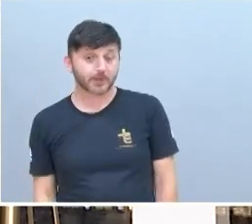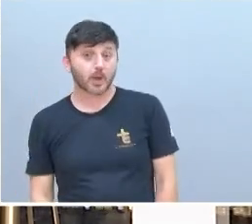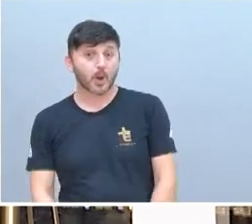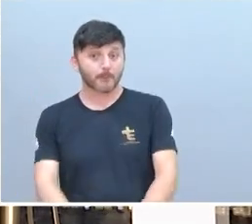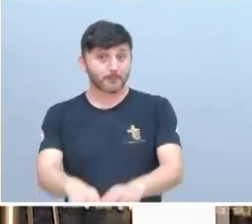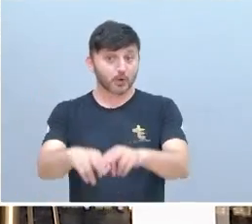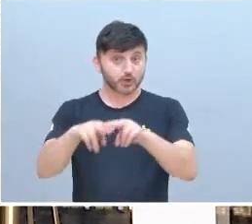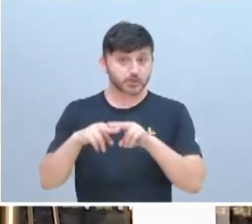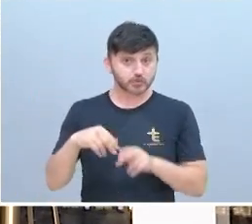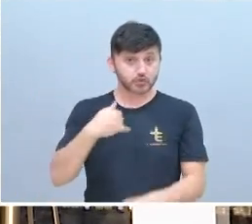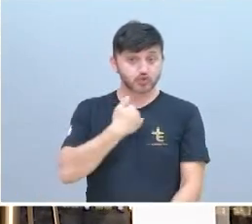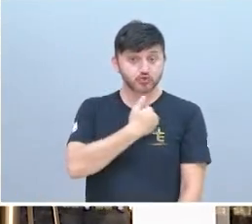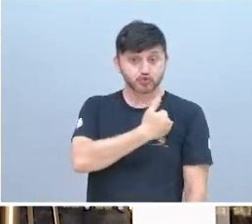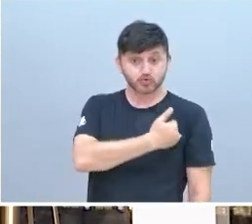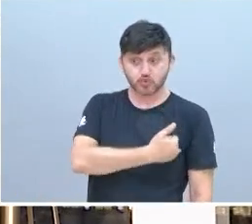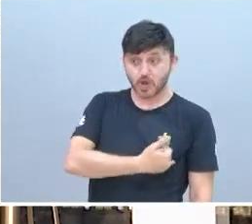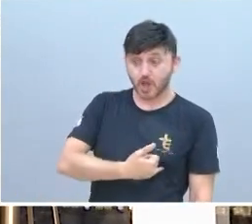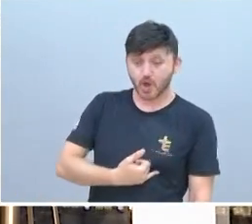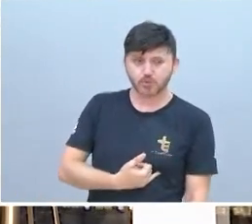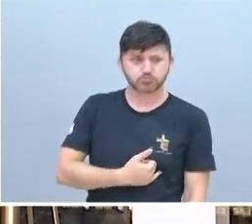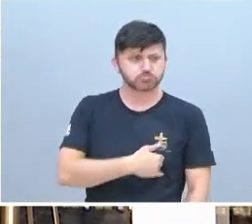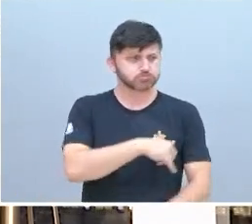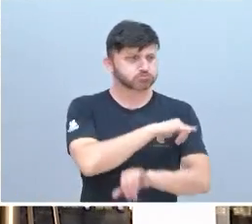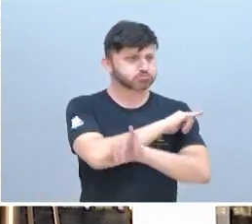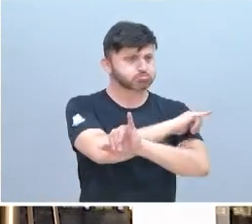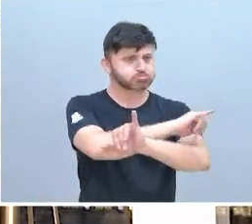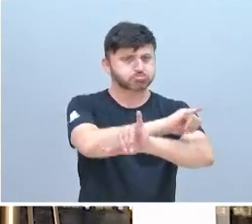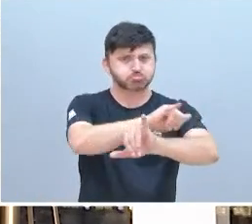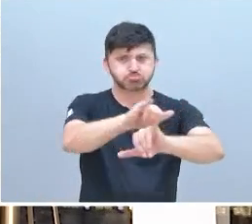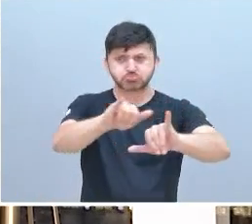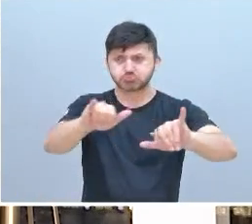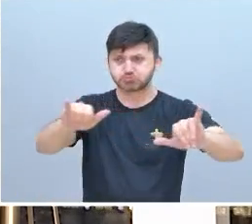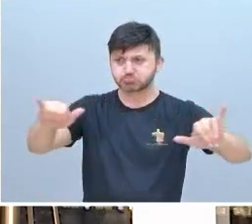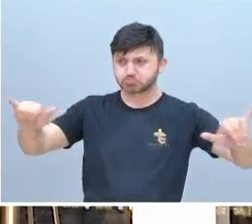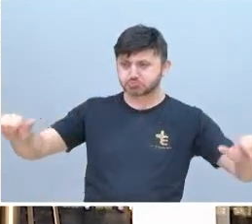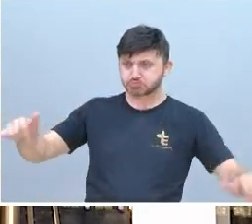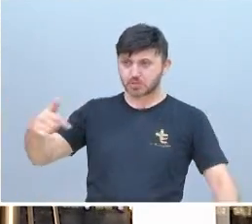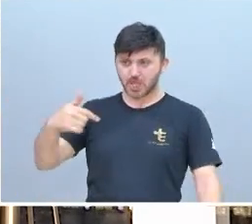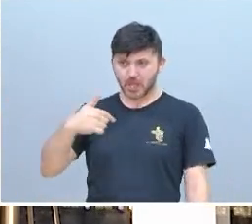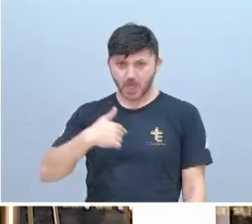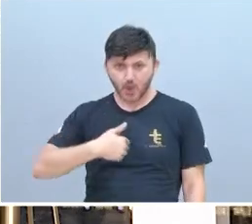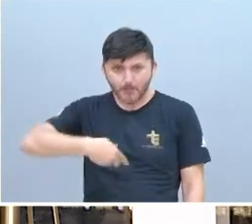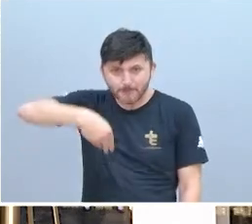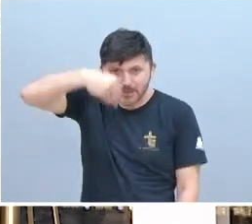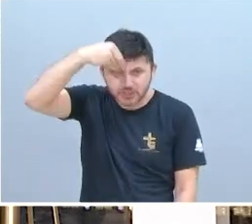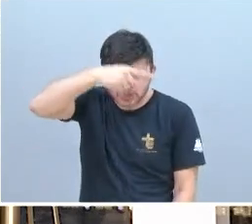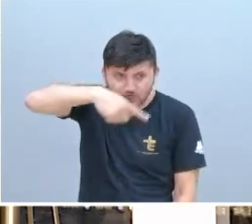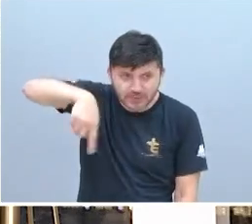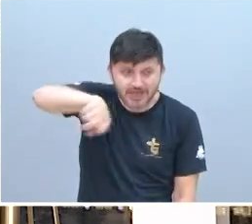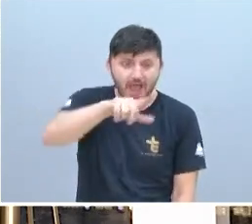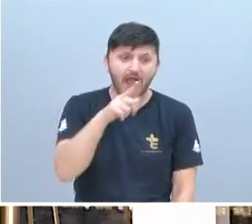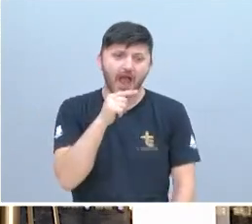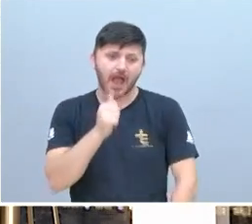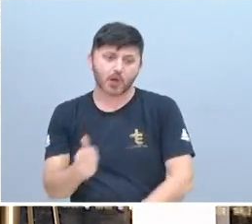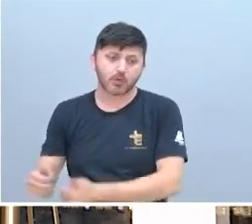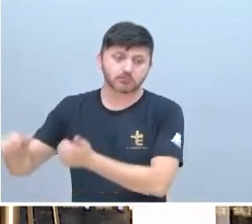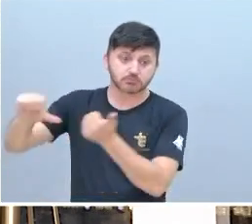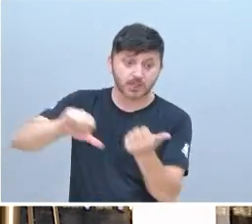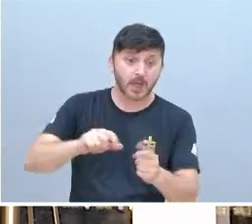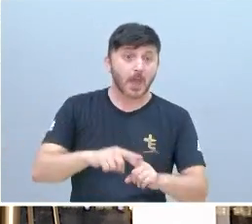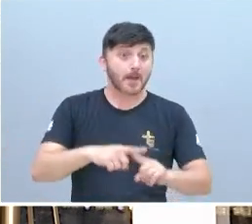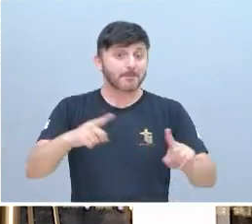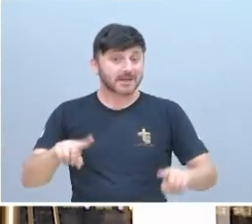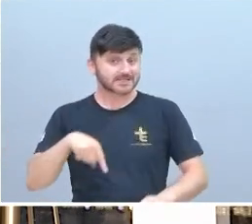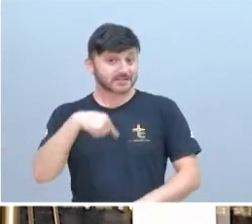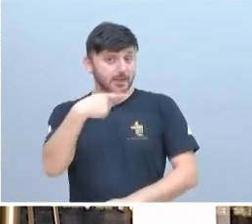João declarou a todos: eu vos batizo com água, mas virá